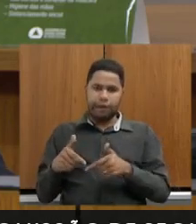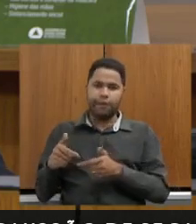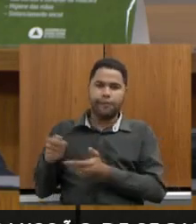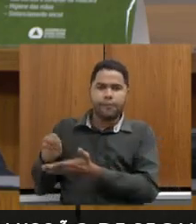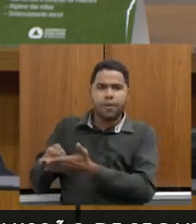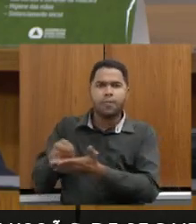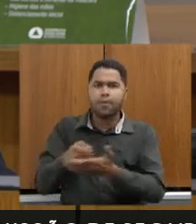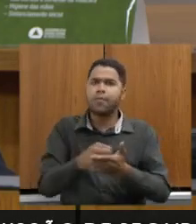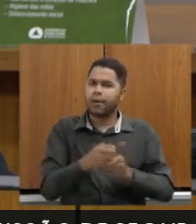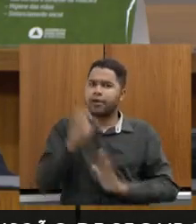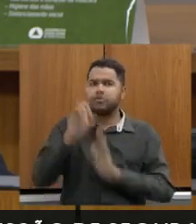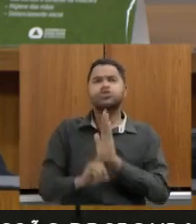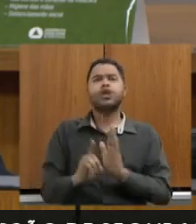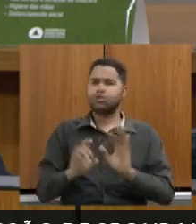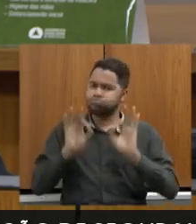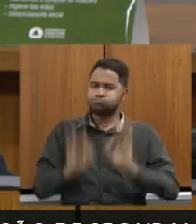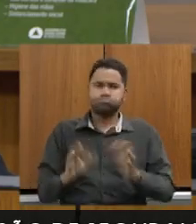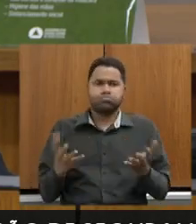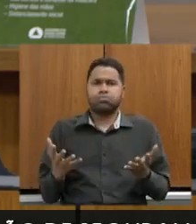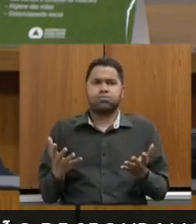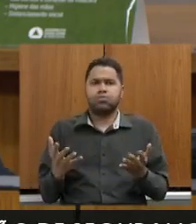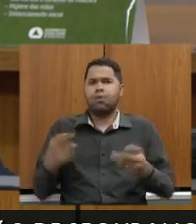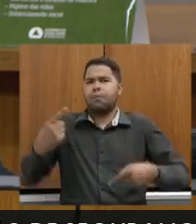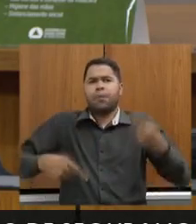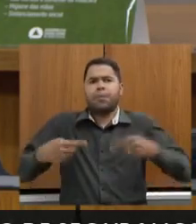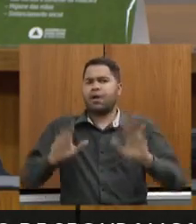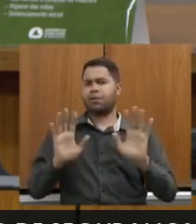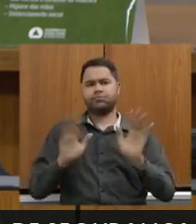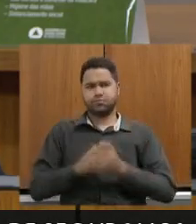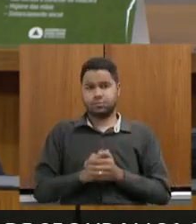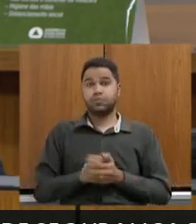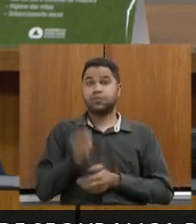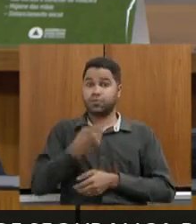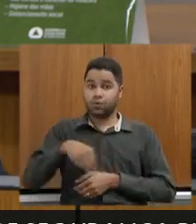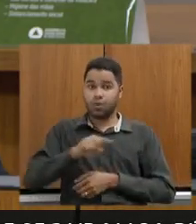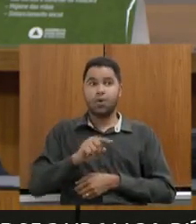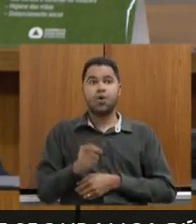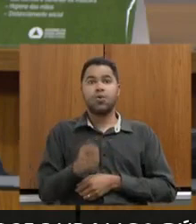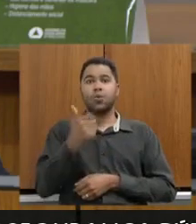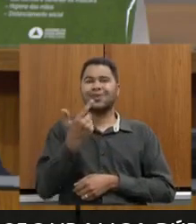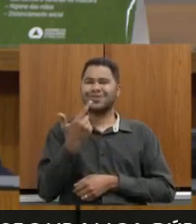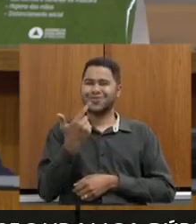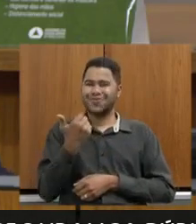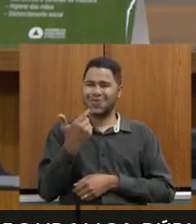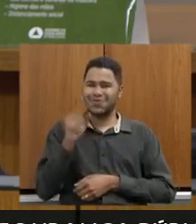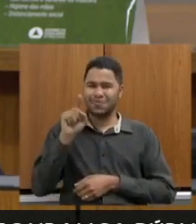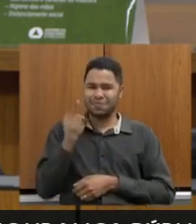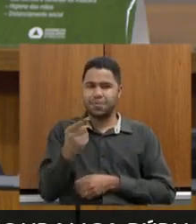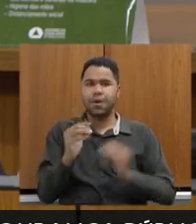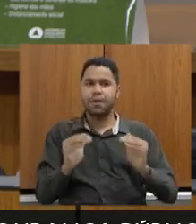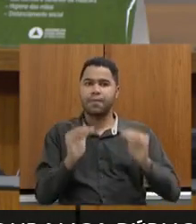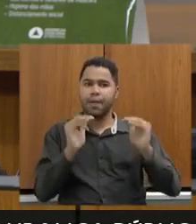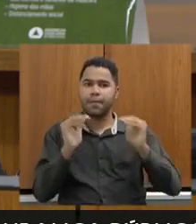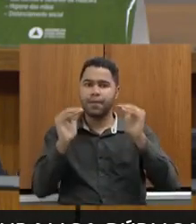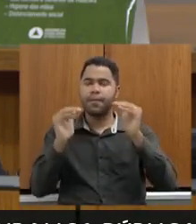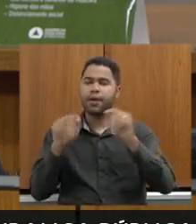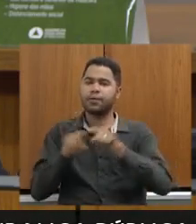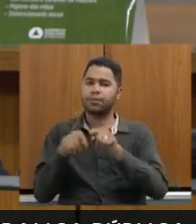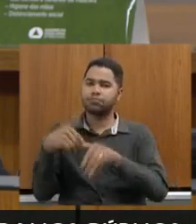isso porque a gente tem também tem um direito direito direito direito não se discute não por E essas quase 12 mil né promoções e